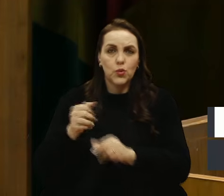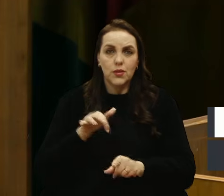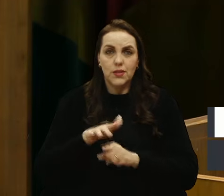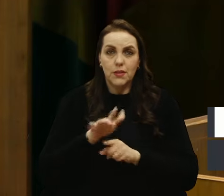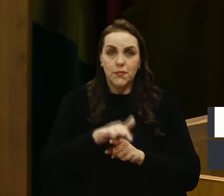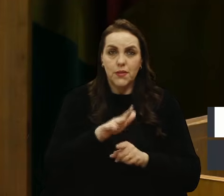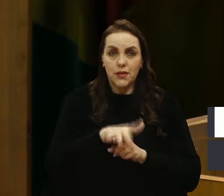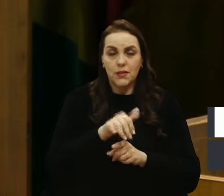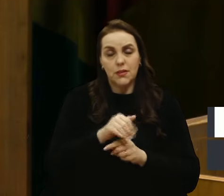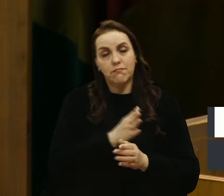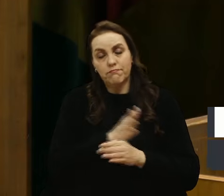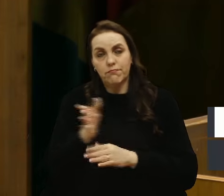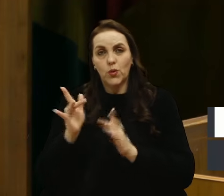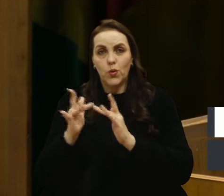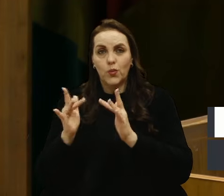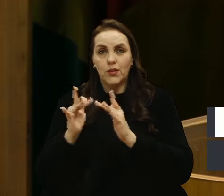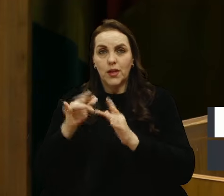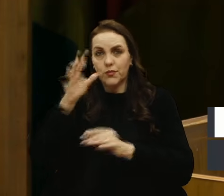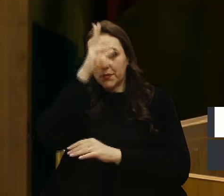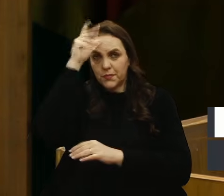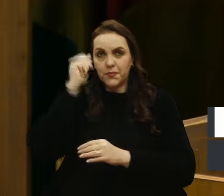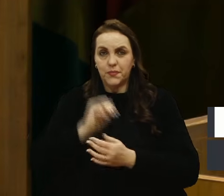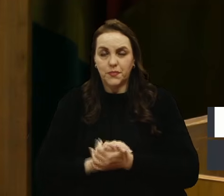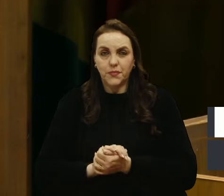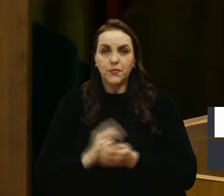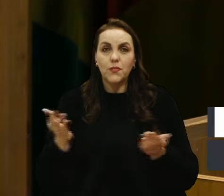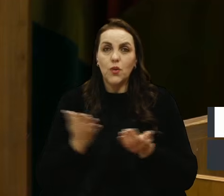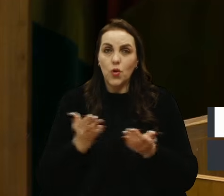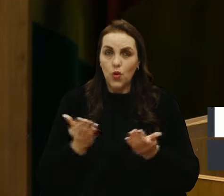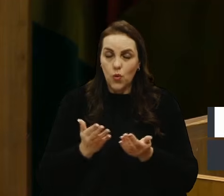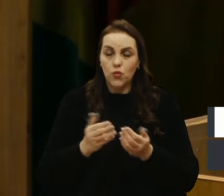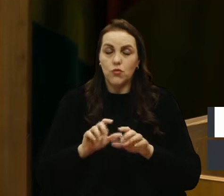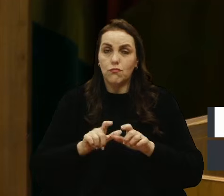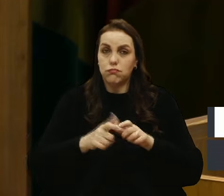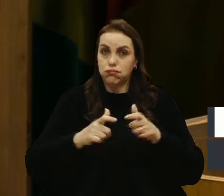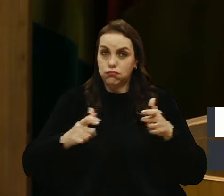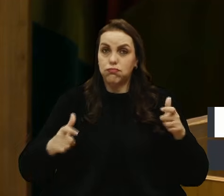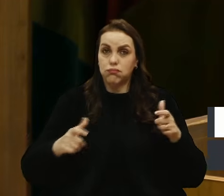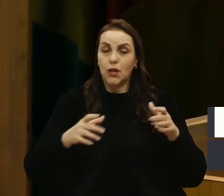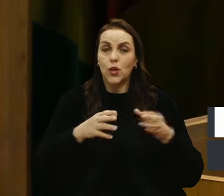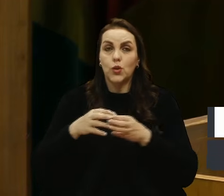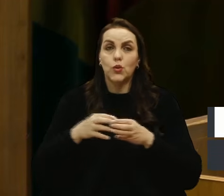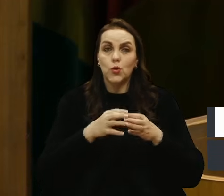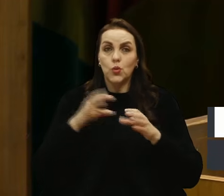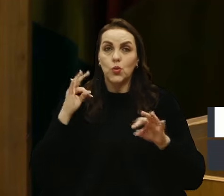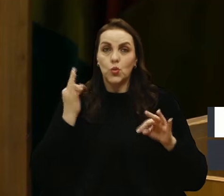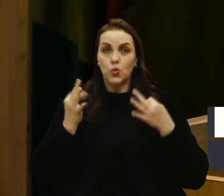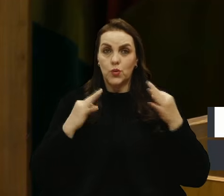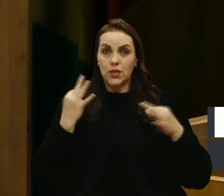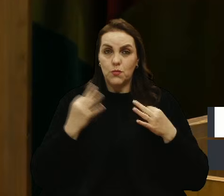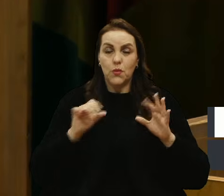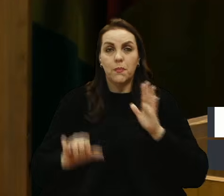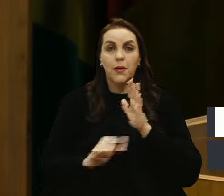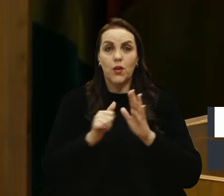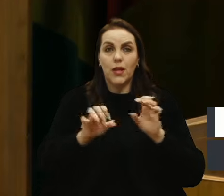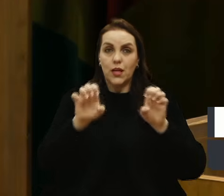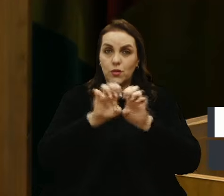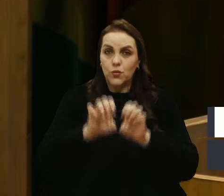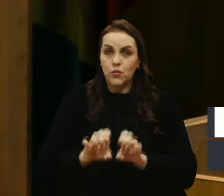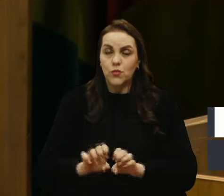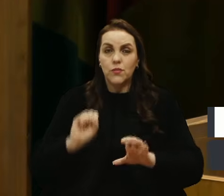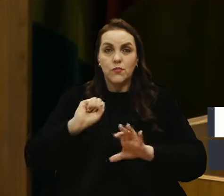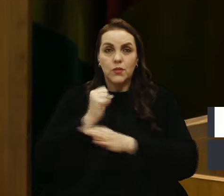ao poder público. Hoje, com o crescente número de turistas em nosso bairro, buscamos melhoria na infraestrutura e na segurança de